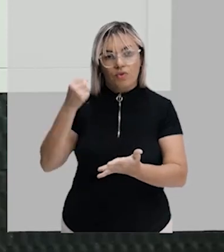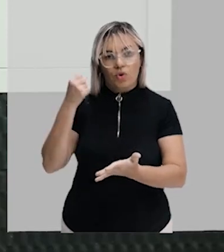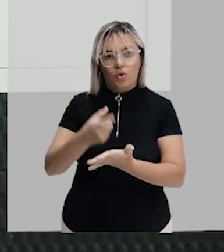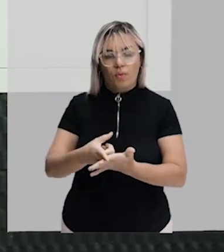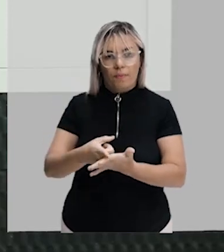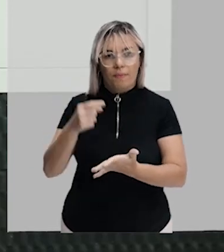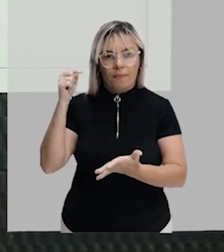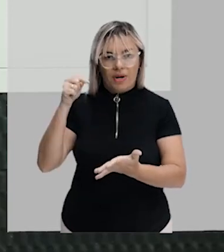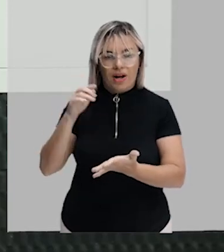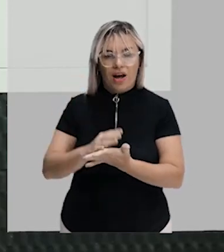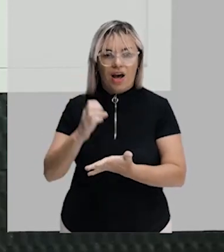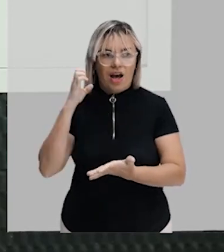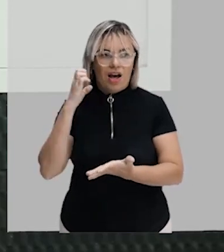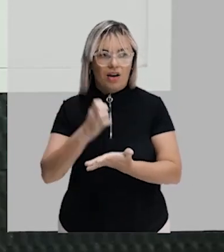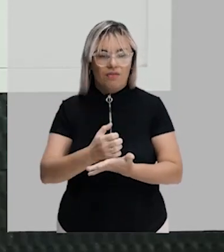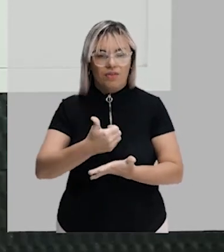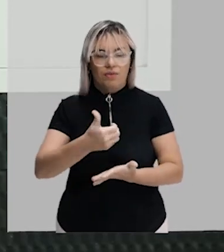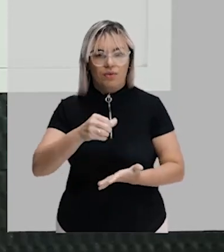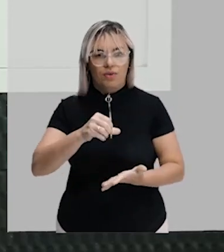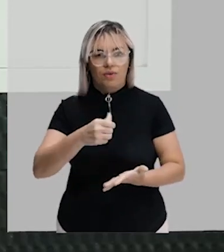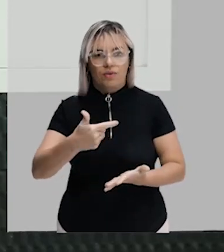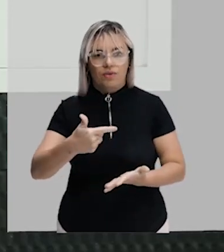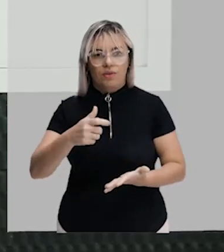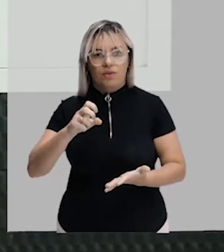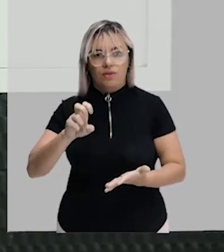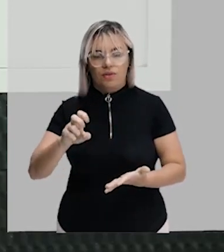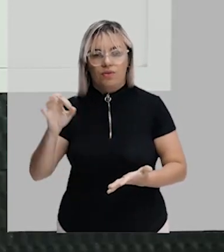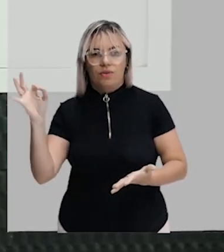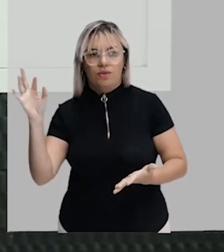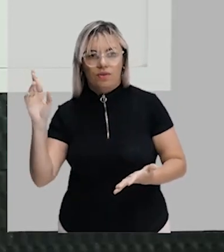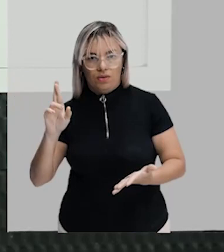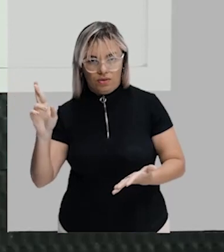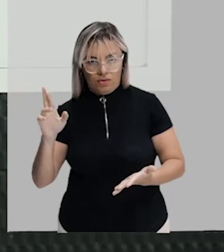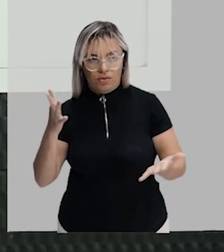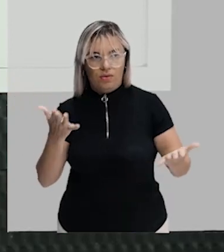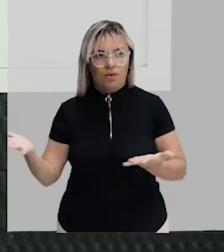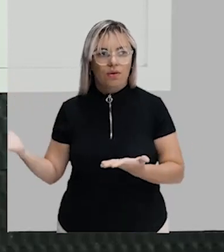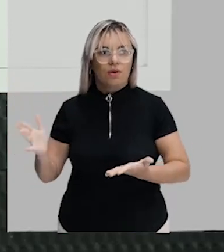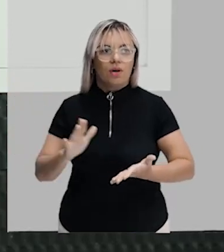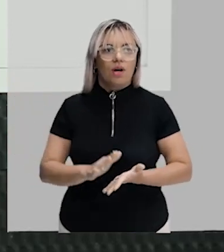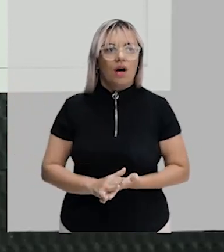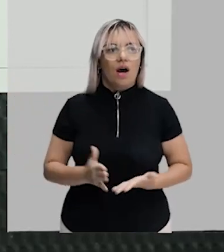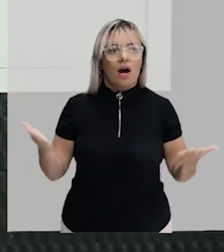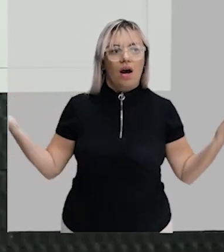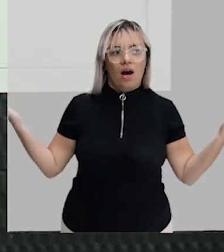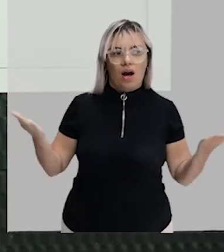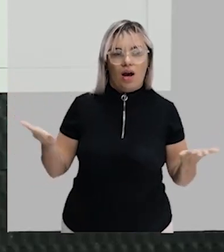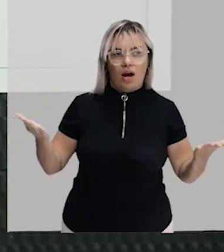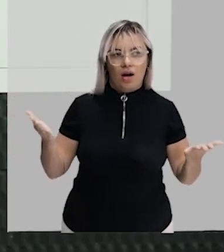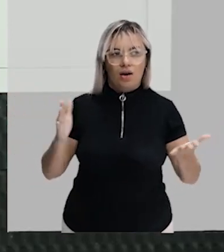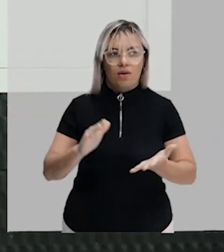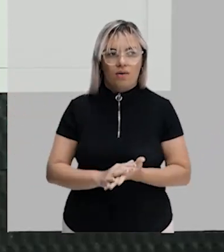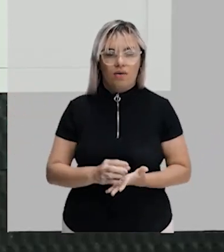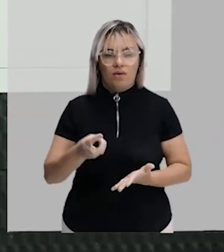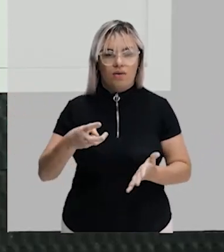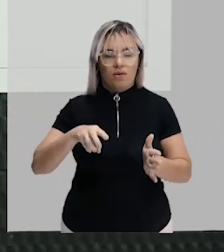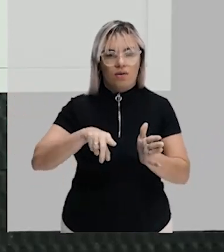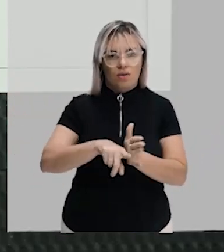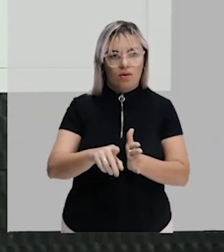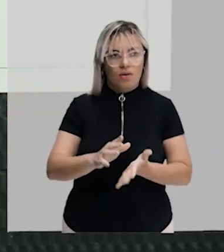Certinho? Beleza, turma, vamos lá. Olha só para essa terceira questão aqui. O salário dos